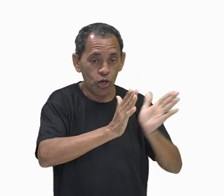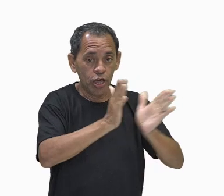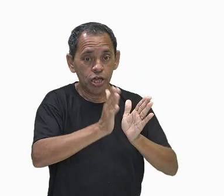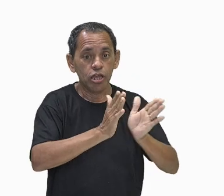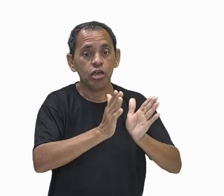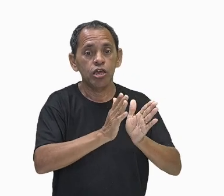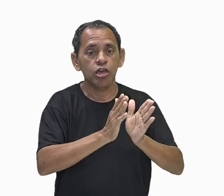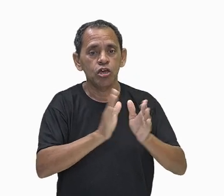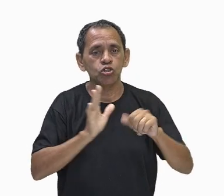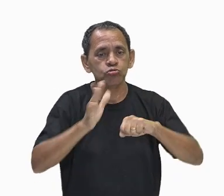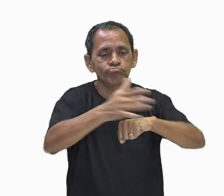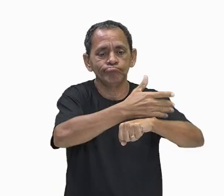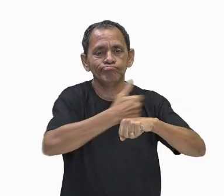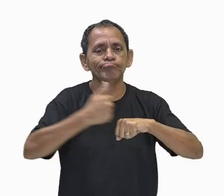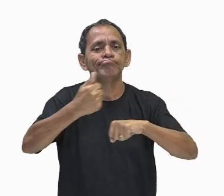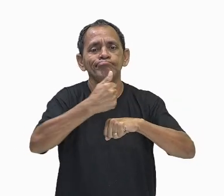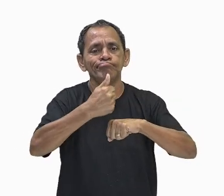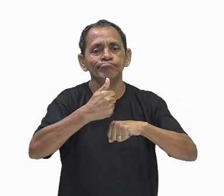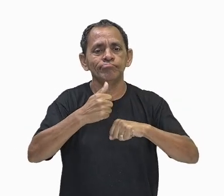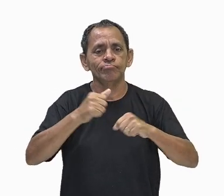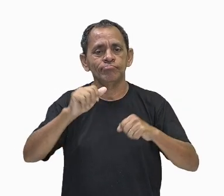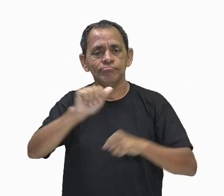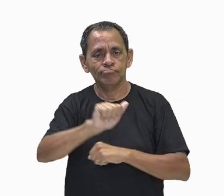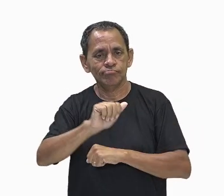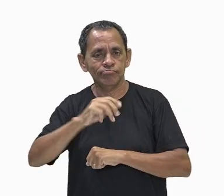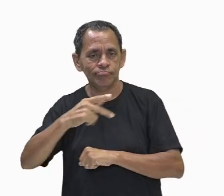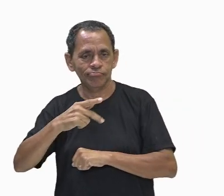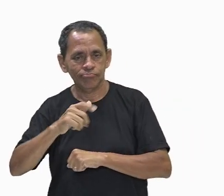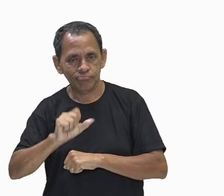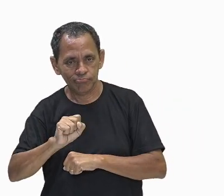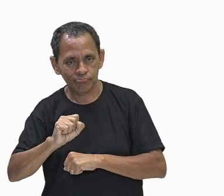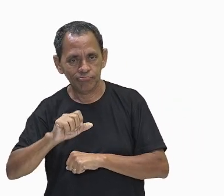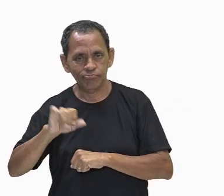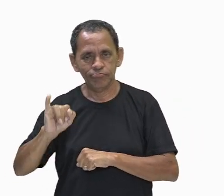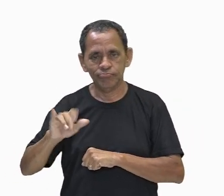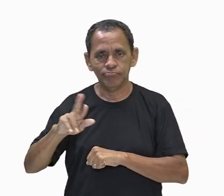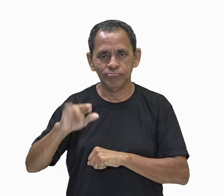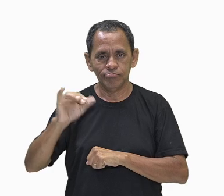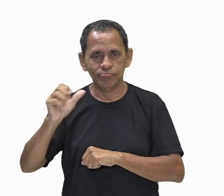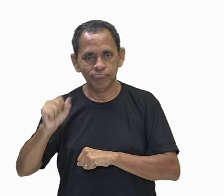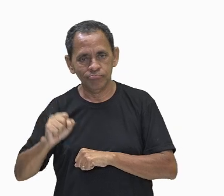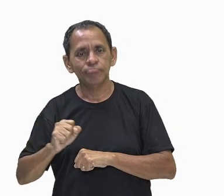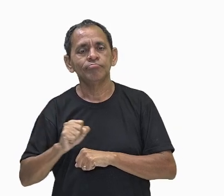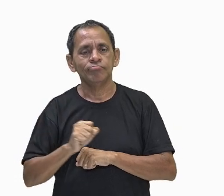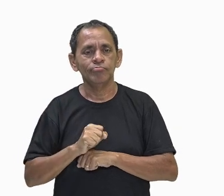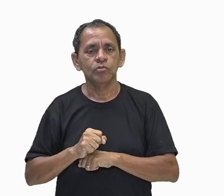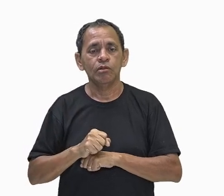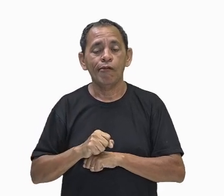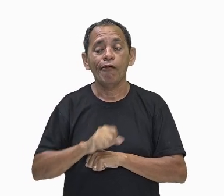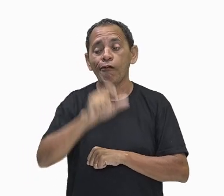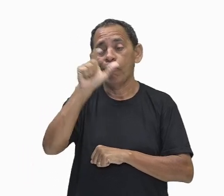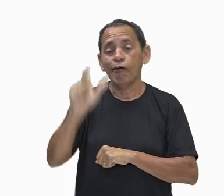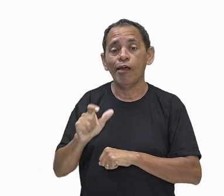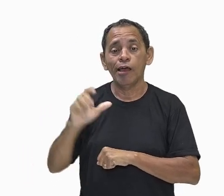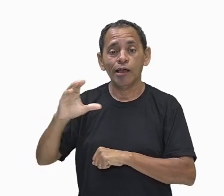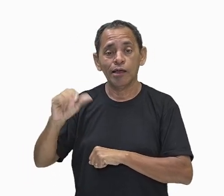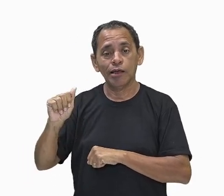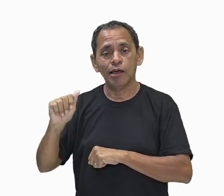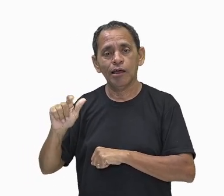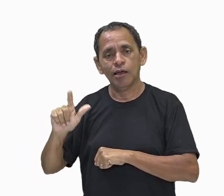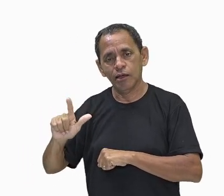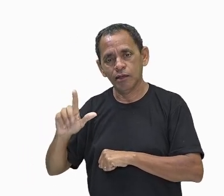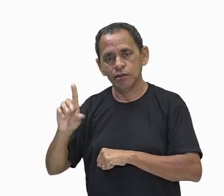da dominação assíria. Após a morte do rei Assurbanipal, os caldeus, liderados por